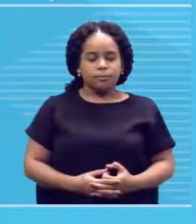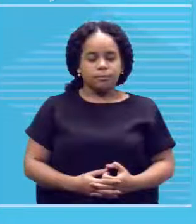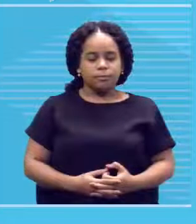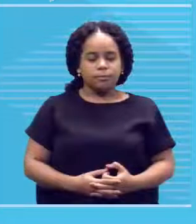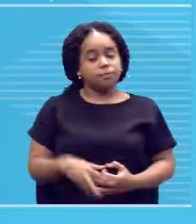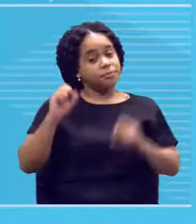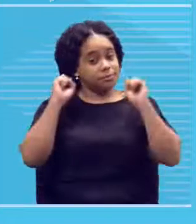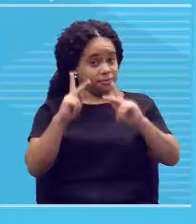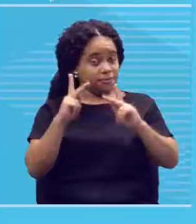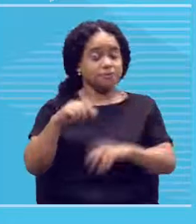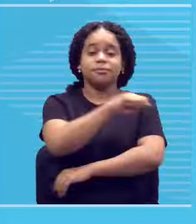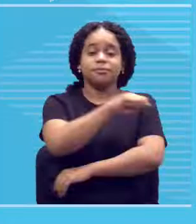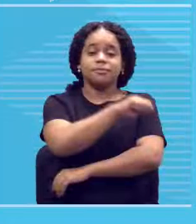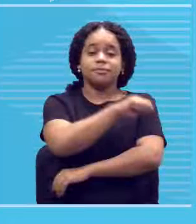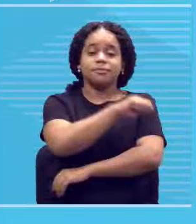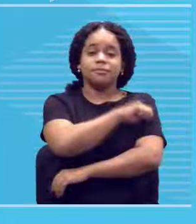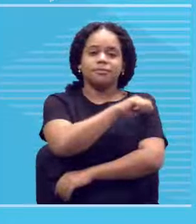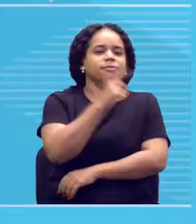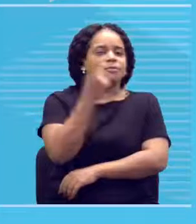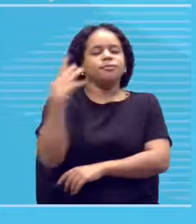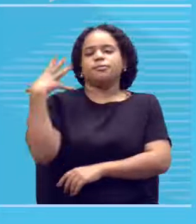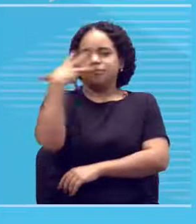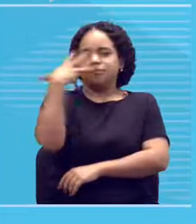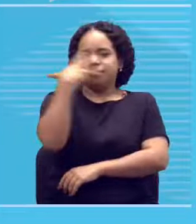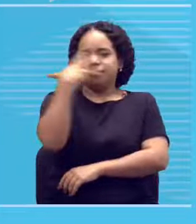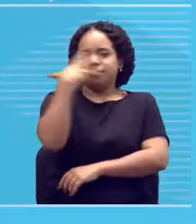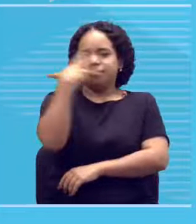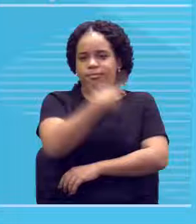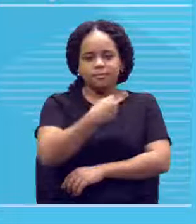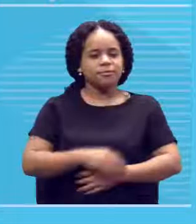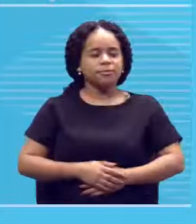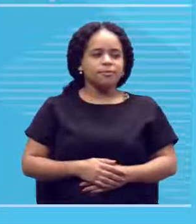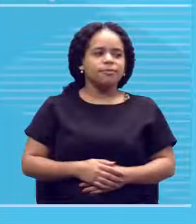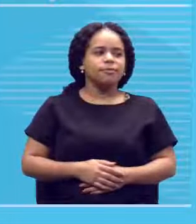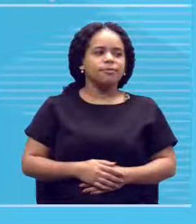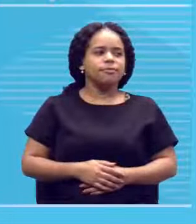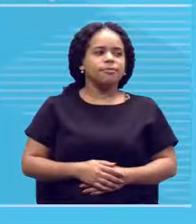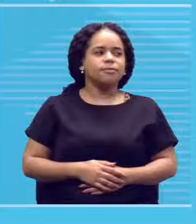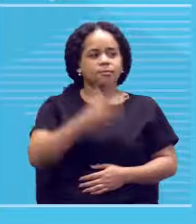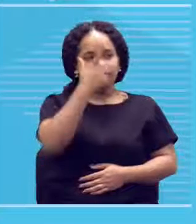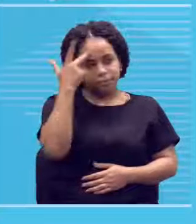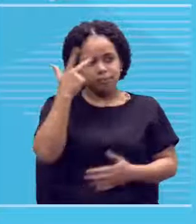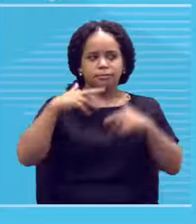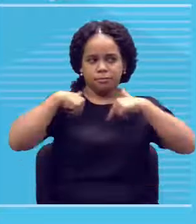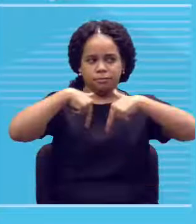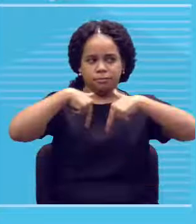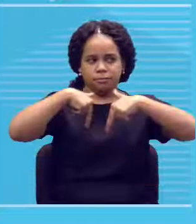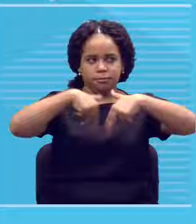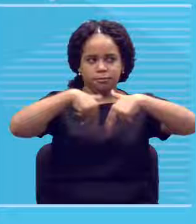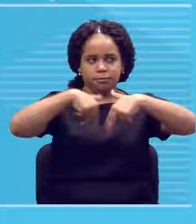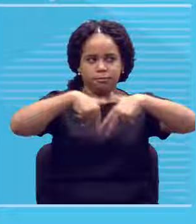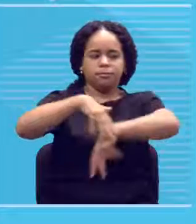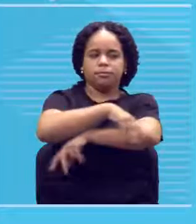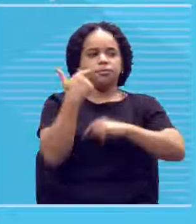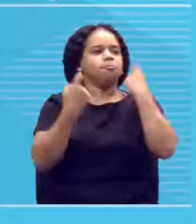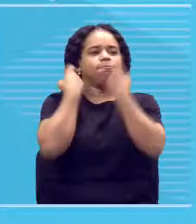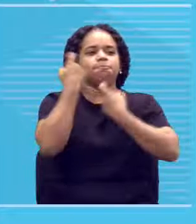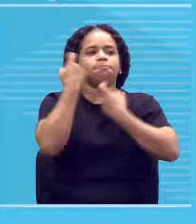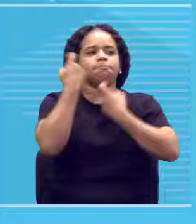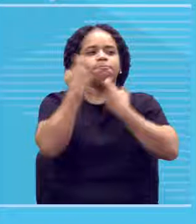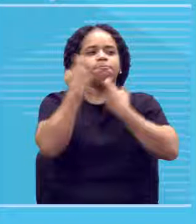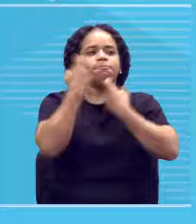o ok Galerinha olha aí como foi ficou lindo olha só as pessoas caminhar caminho pelas ruas desse